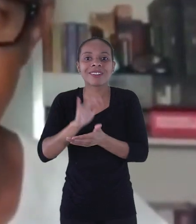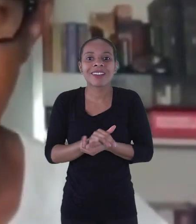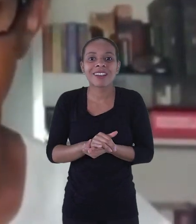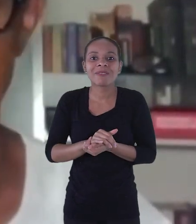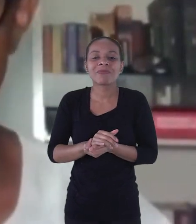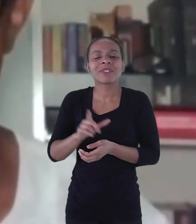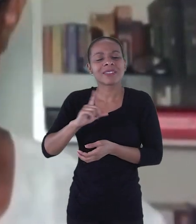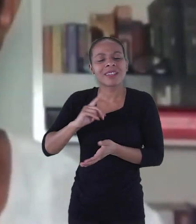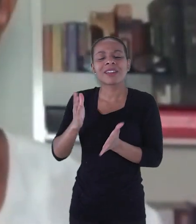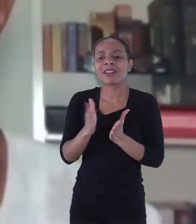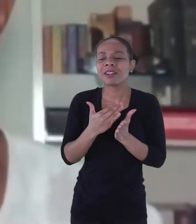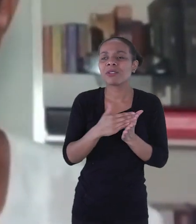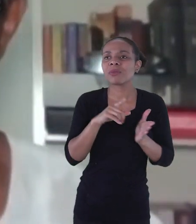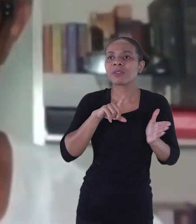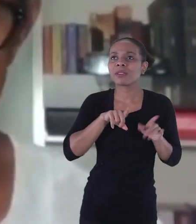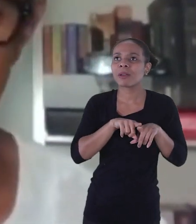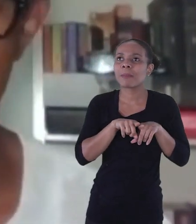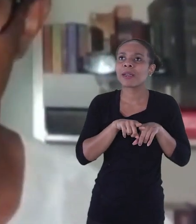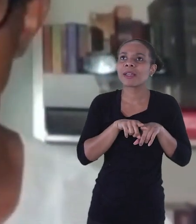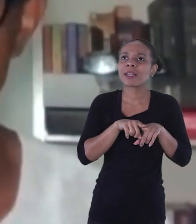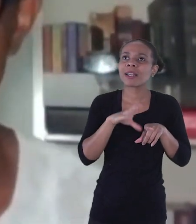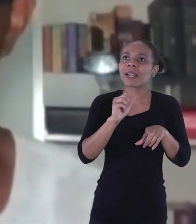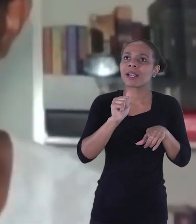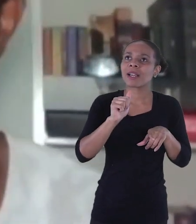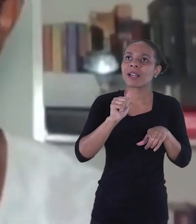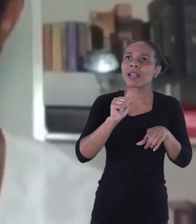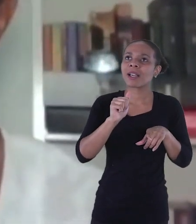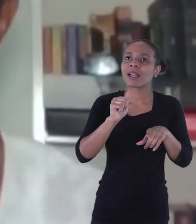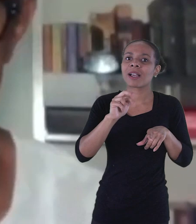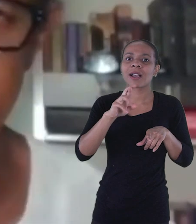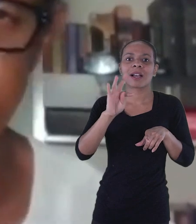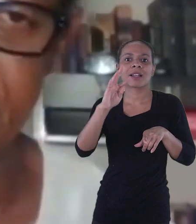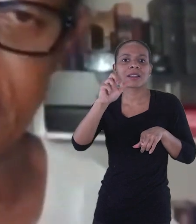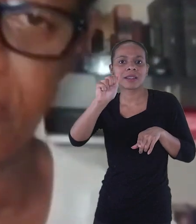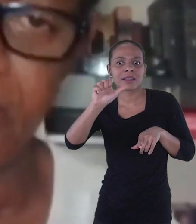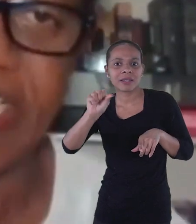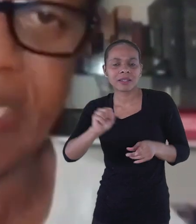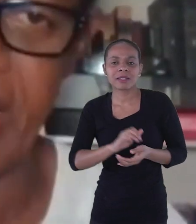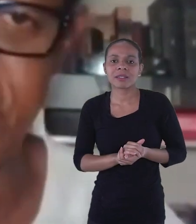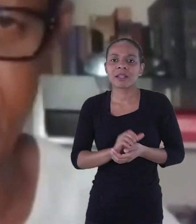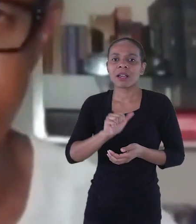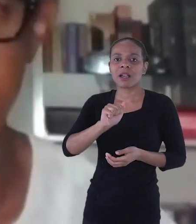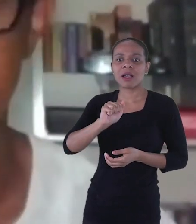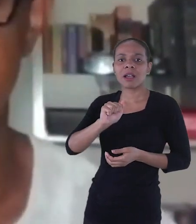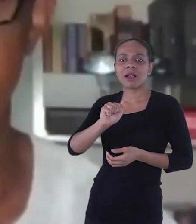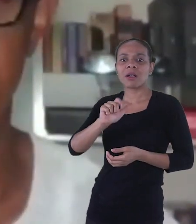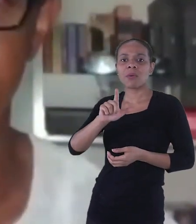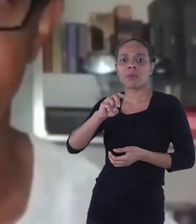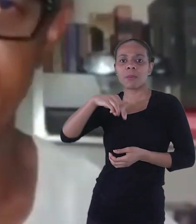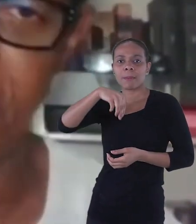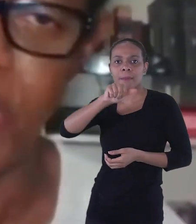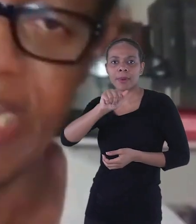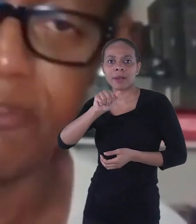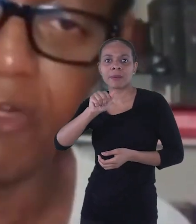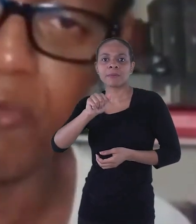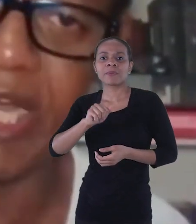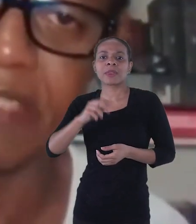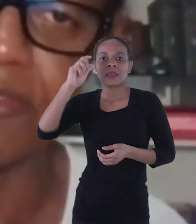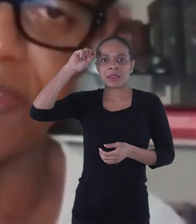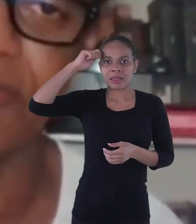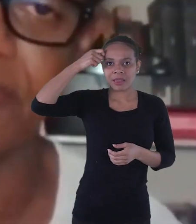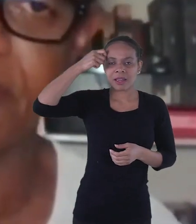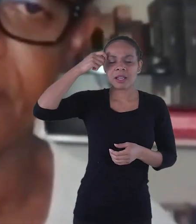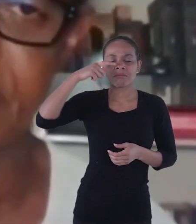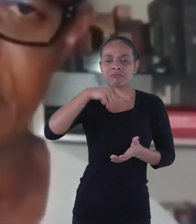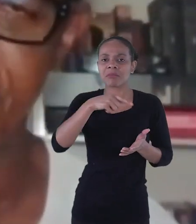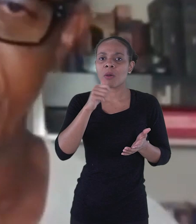Negra, que da Françoise Egat, que é uma martiniquense, uma mulher da Martinica, que foi